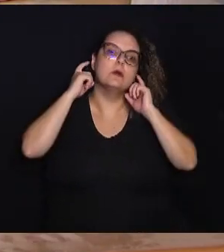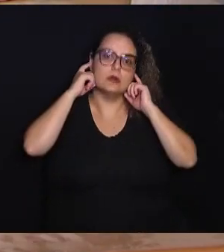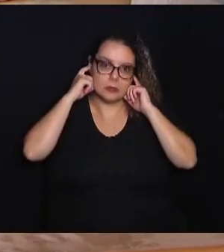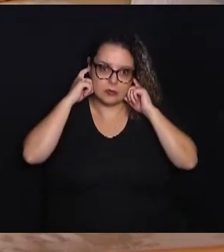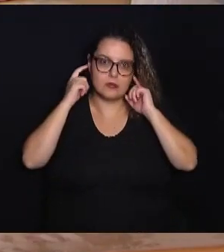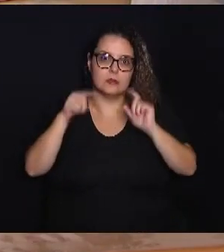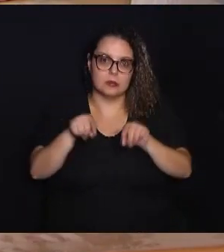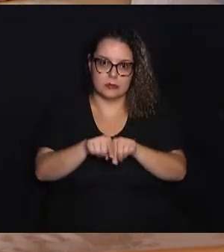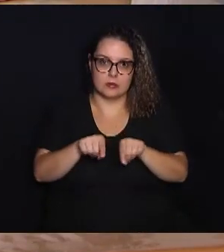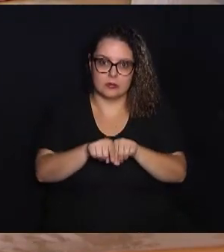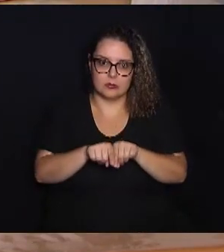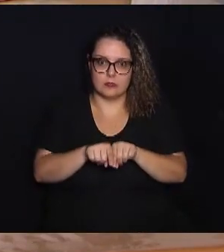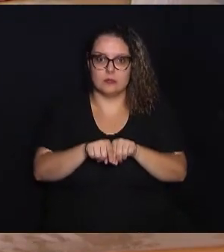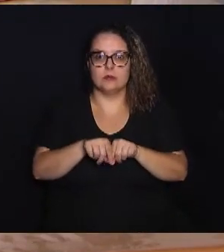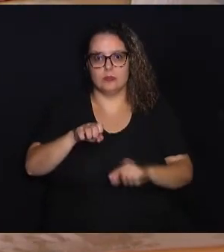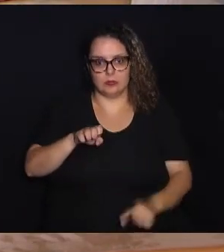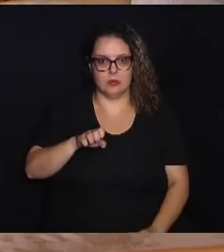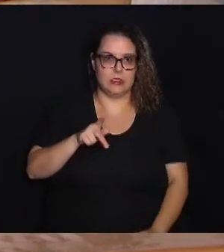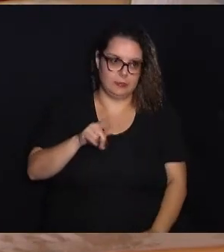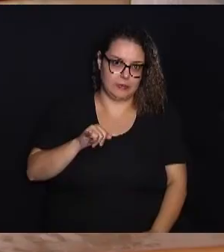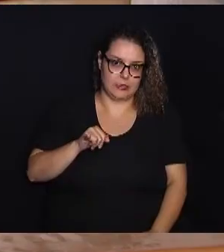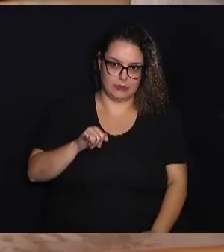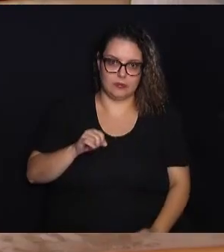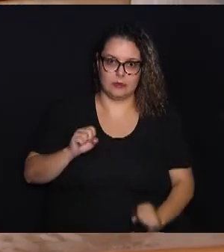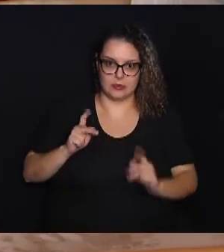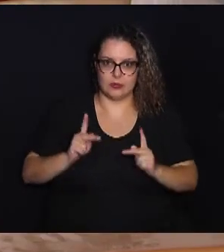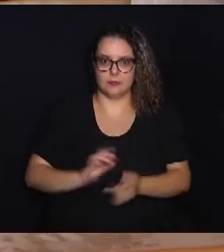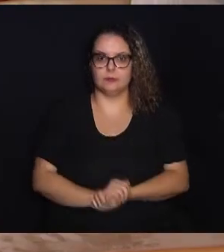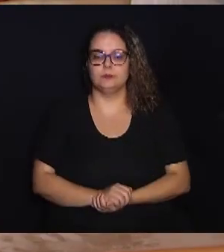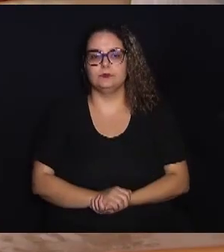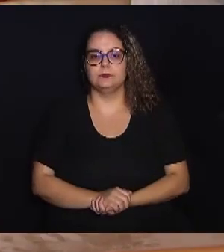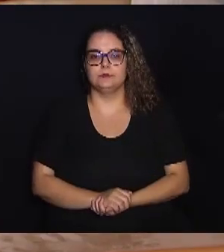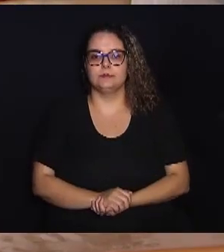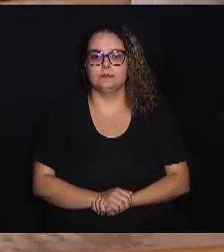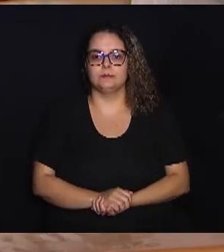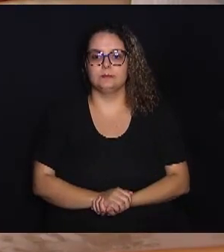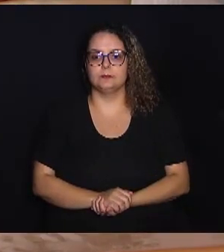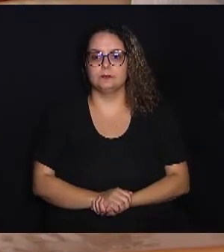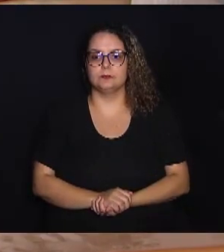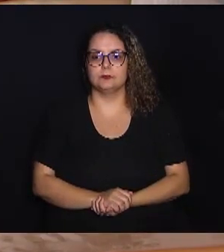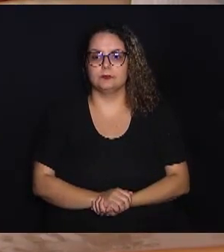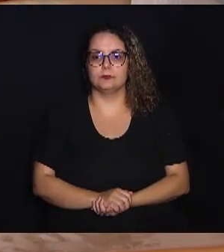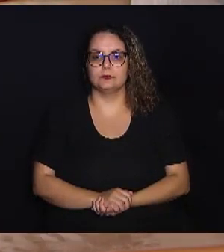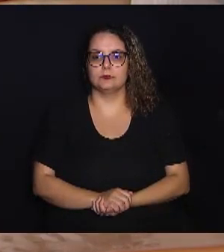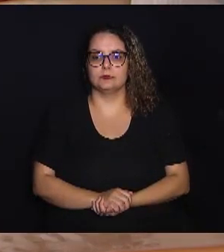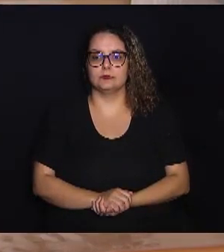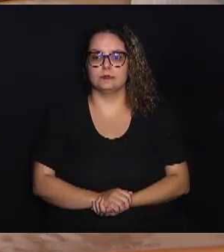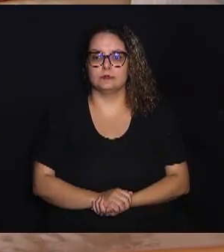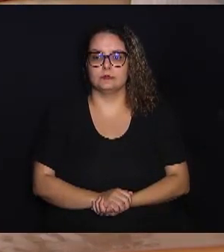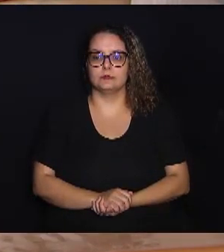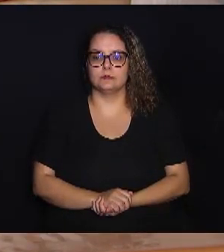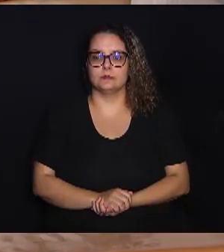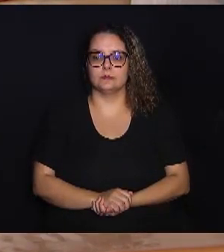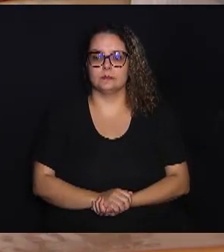o processo. E lembrando sempre que a gente precisa deixar uma folhinha ou de papel manteiga